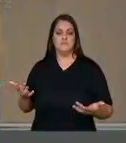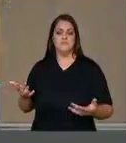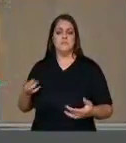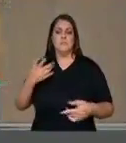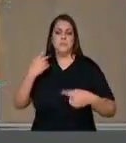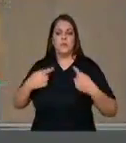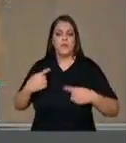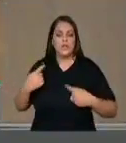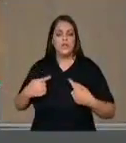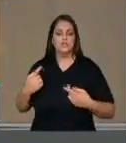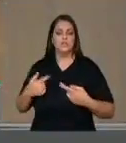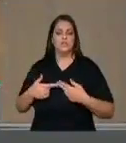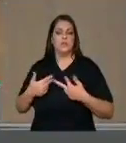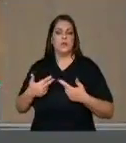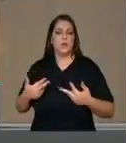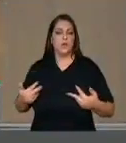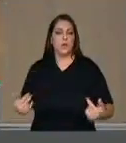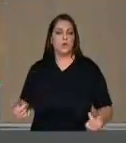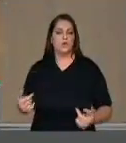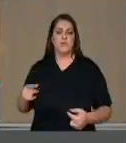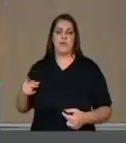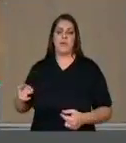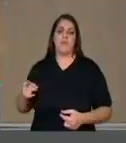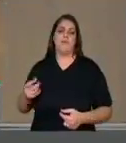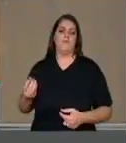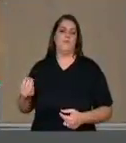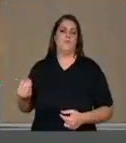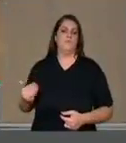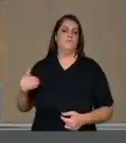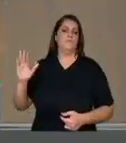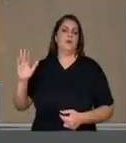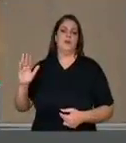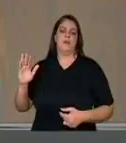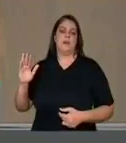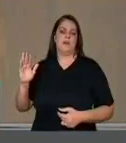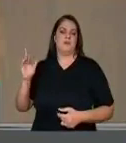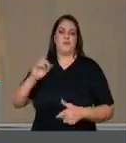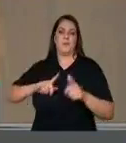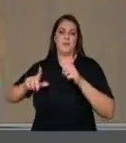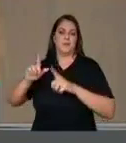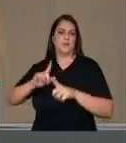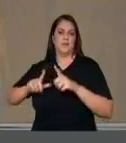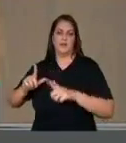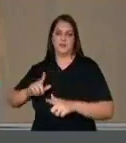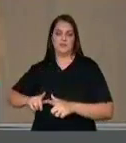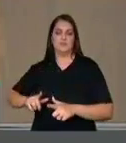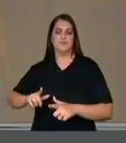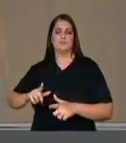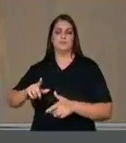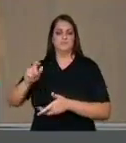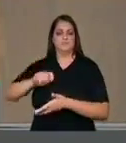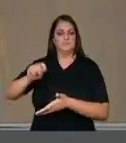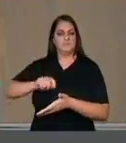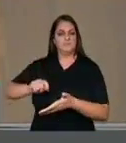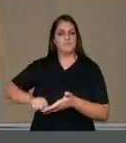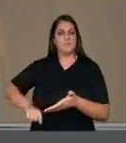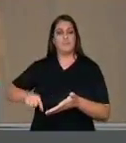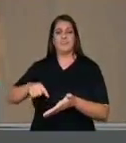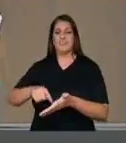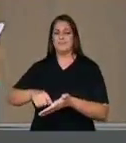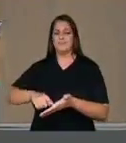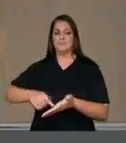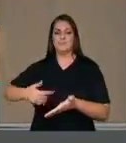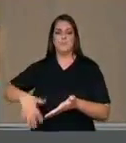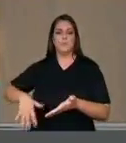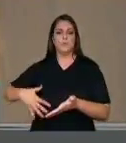os limites cronológicos da época em que viveu. Seus escritos abrigaram contribuições notáveis e inovadoras